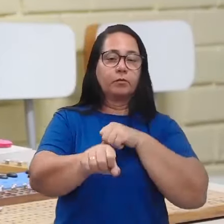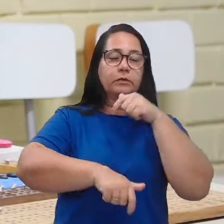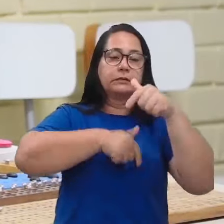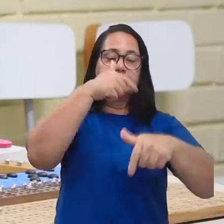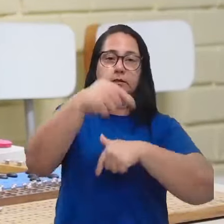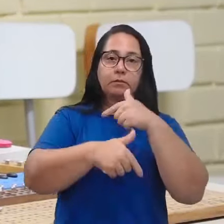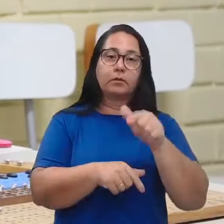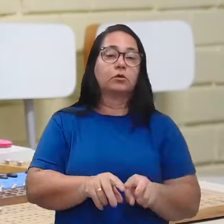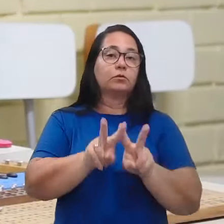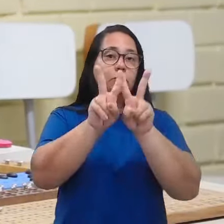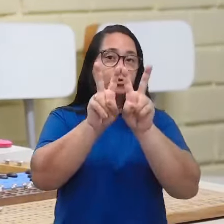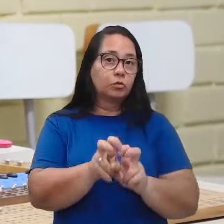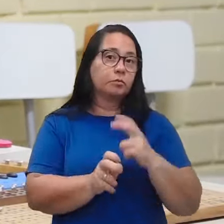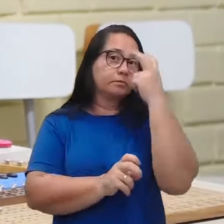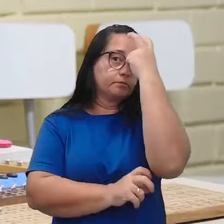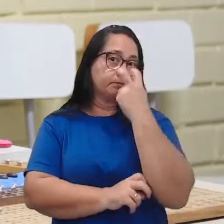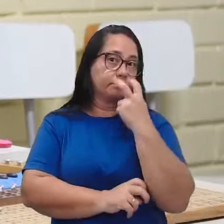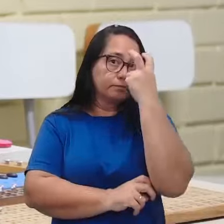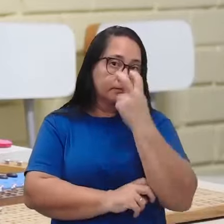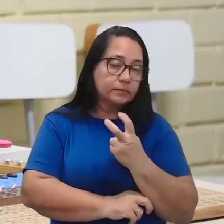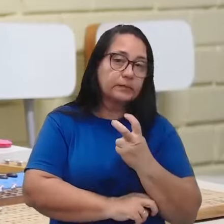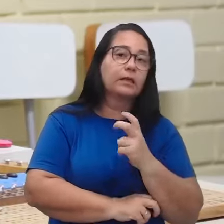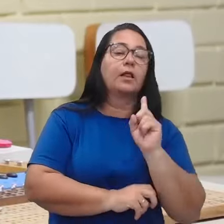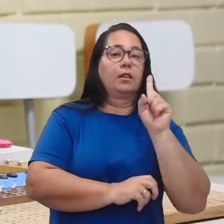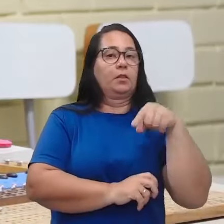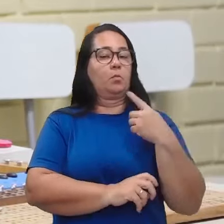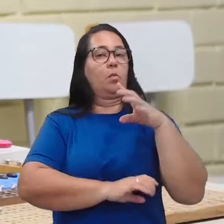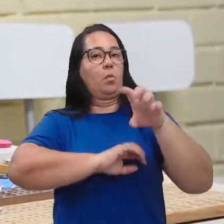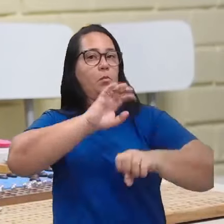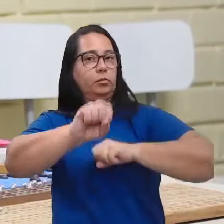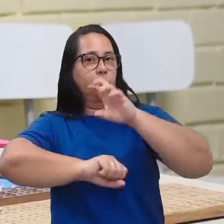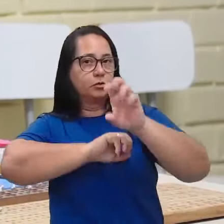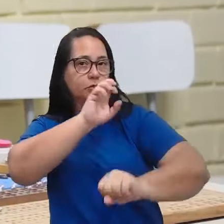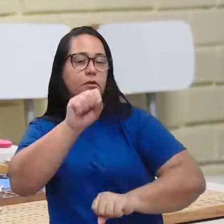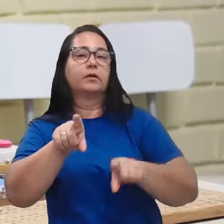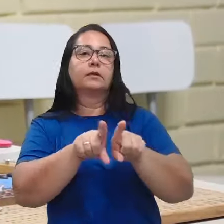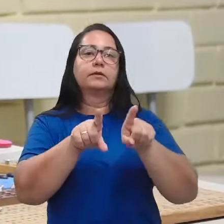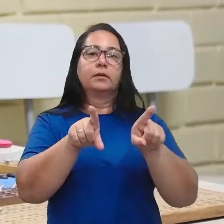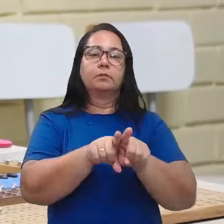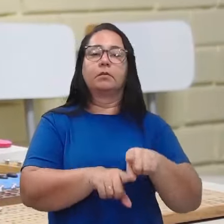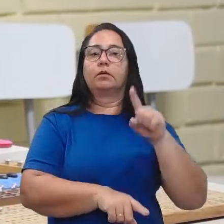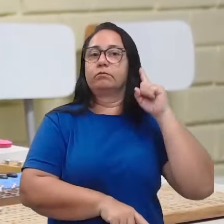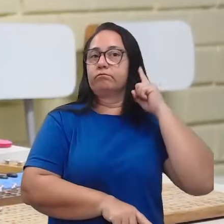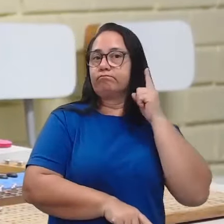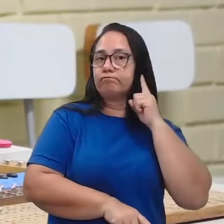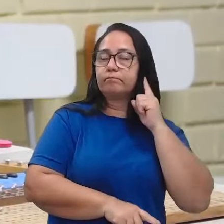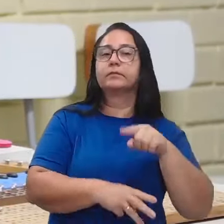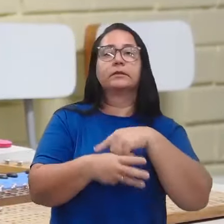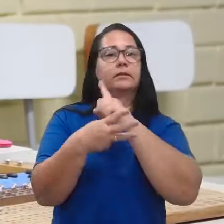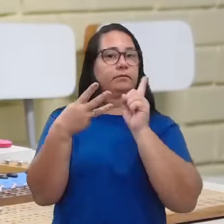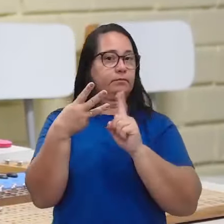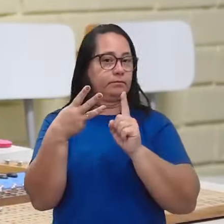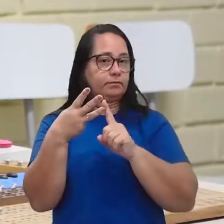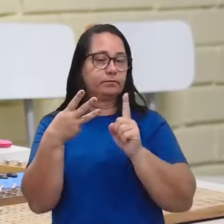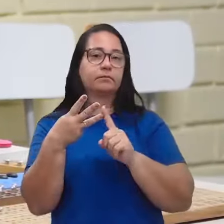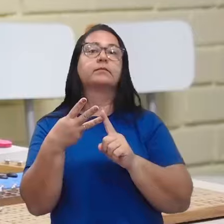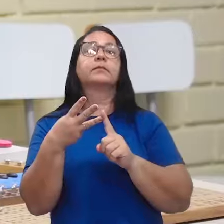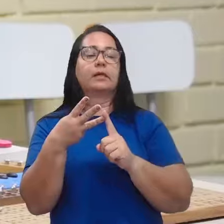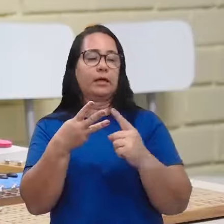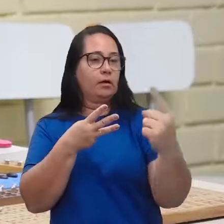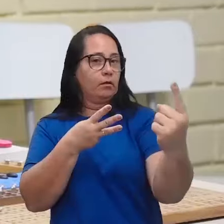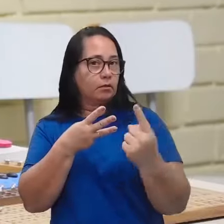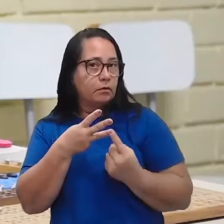deficiência visual e aí fui em busca da deficiência auditiva e essa terceira deficiência veio ao